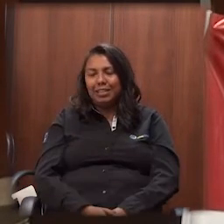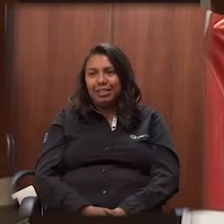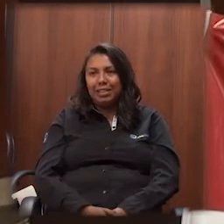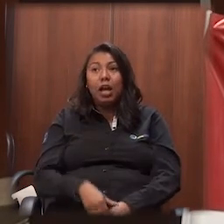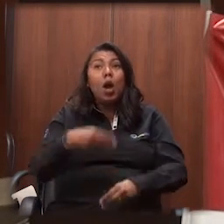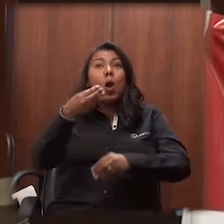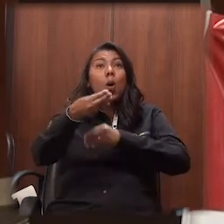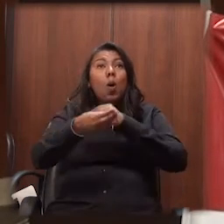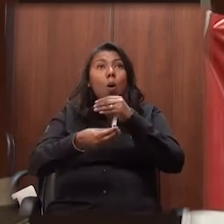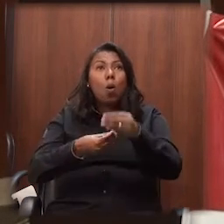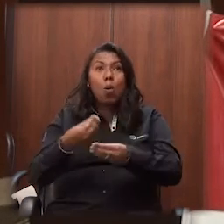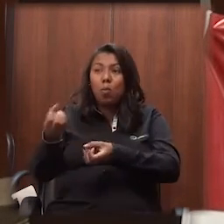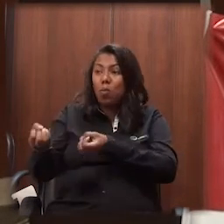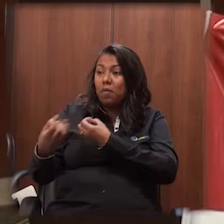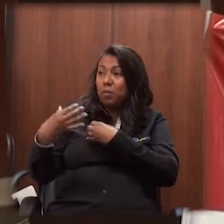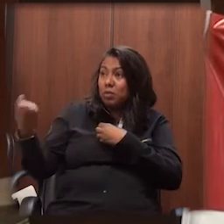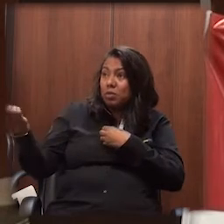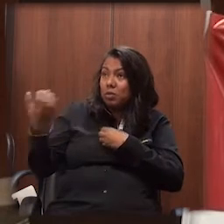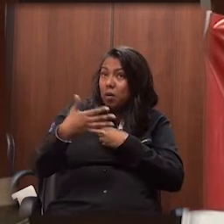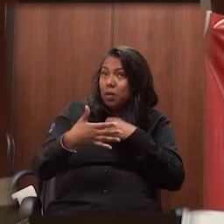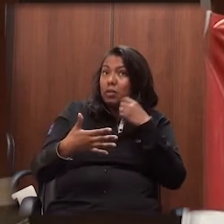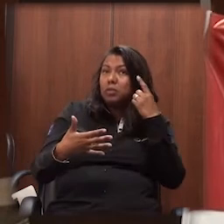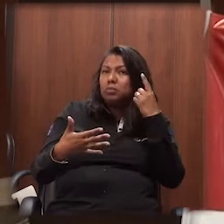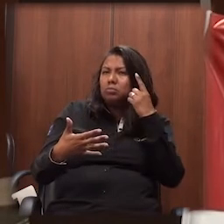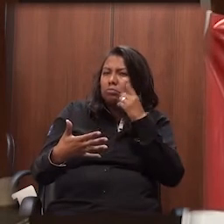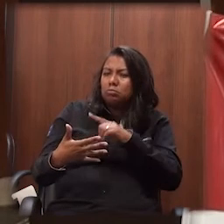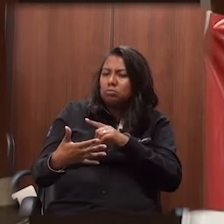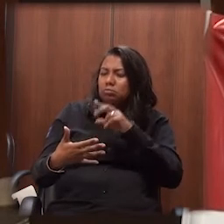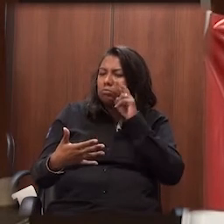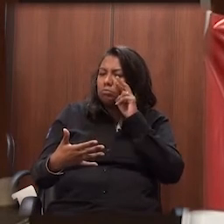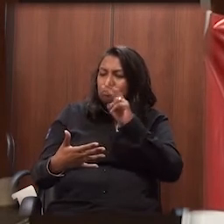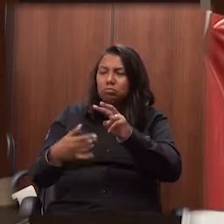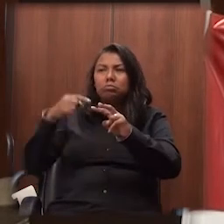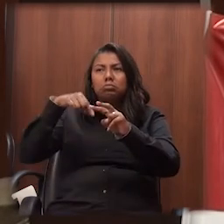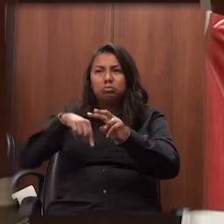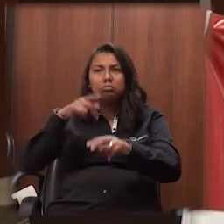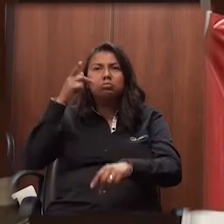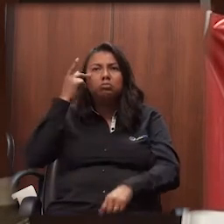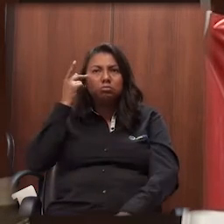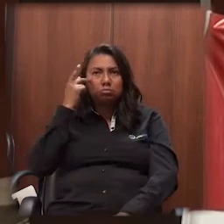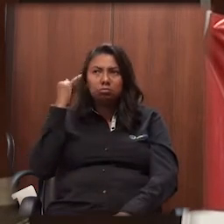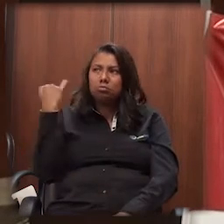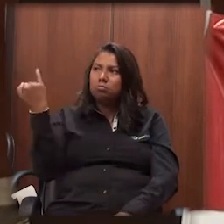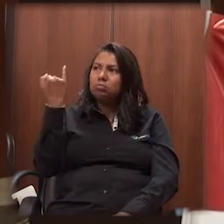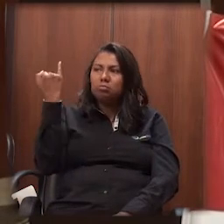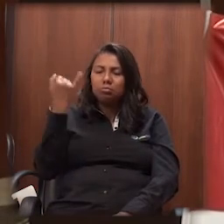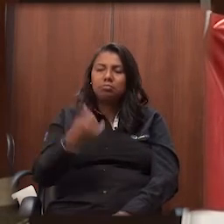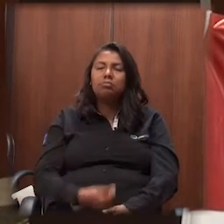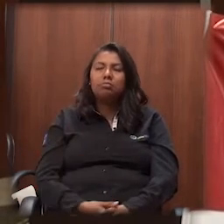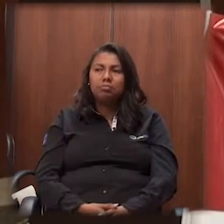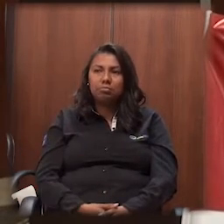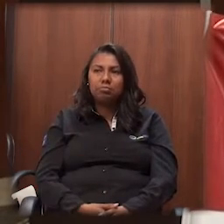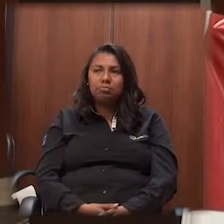vamos acessar os dados que existem no estado de São Paulo? É importante, porque as palavras têm sentido